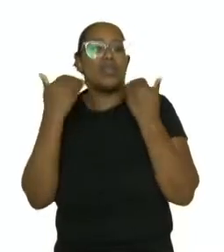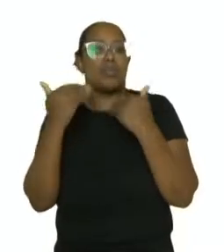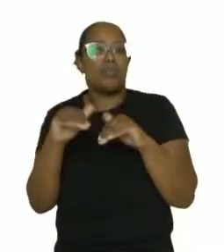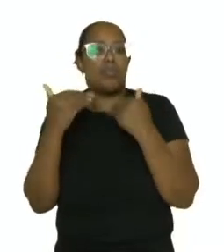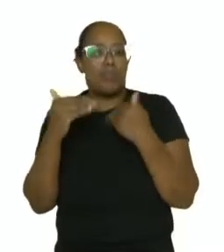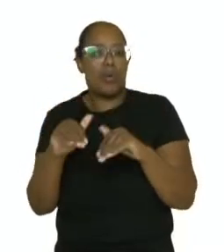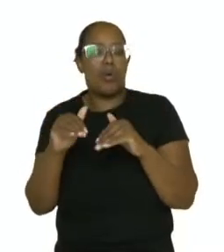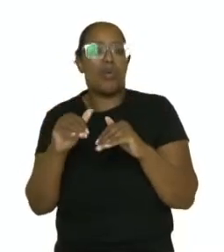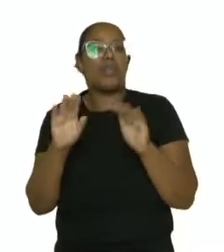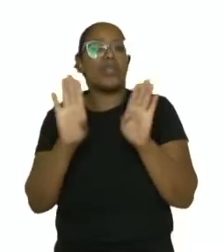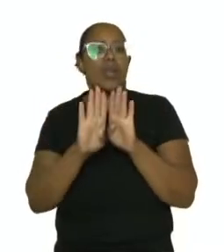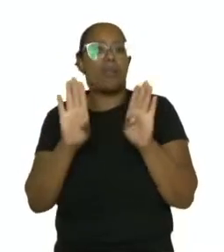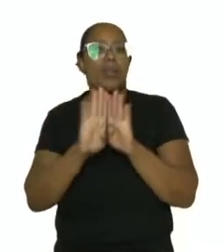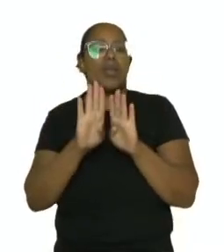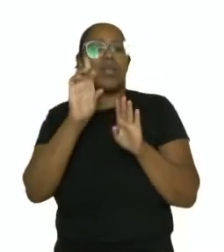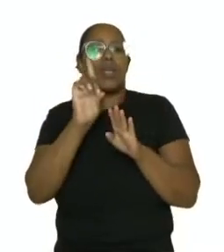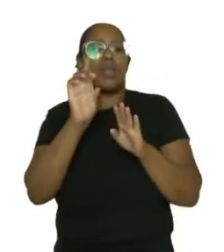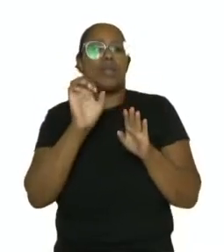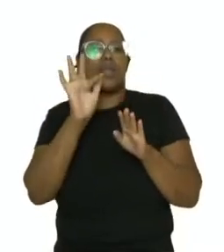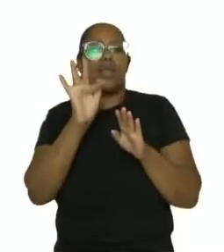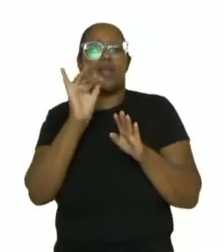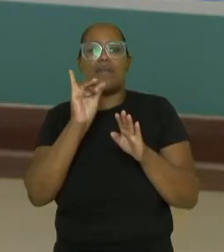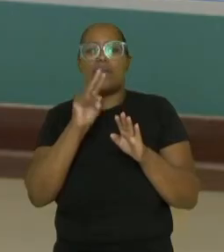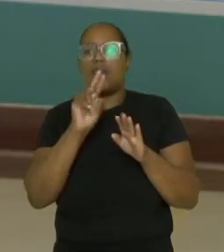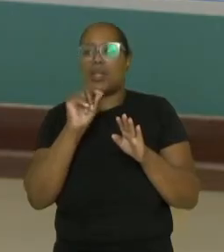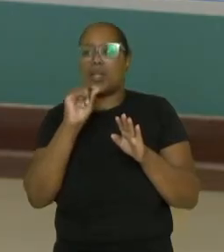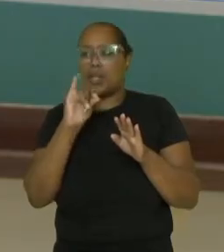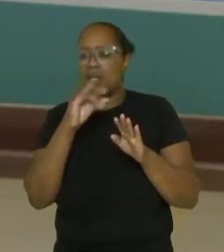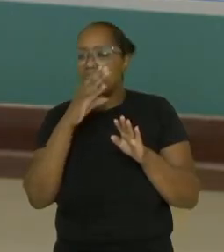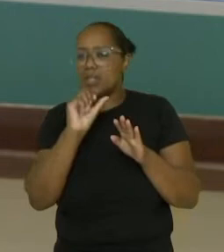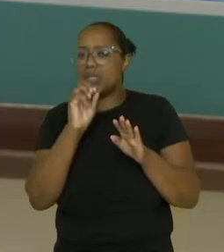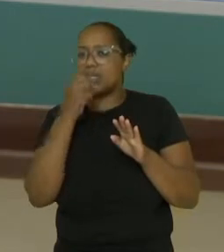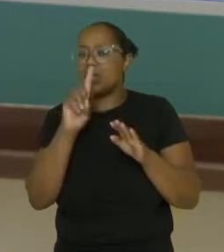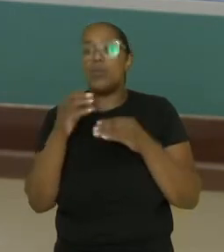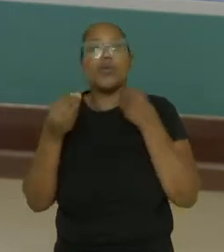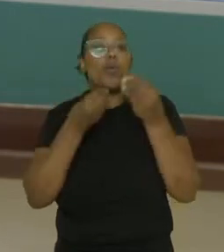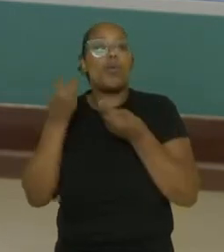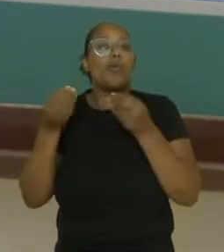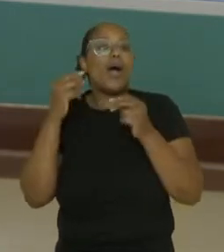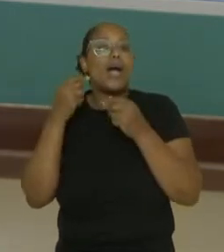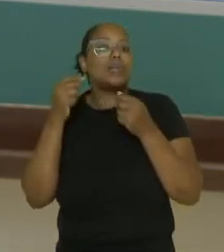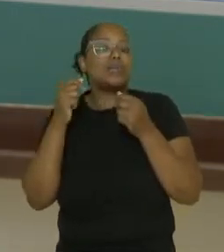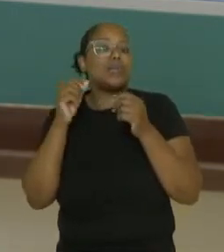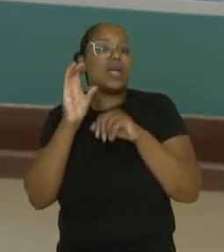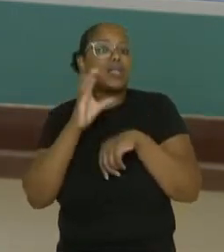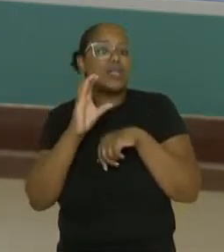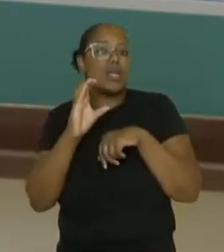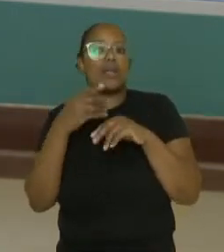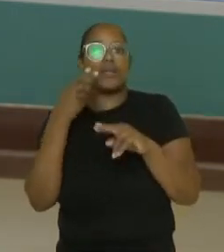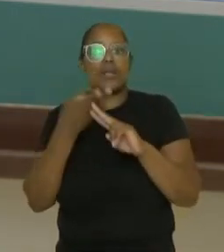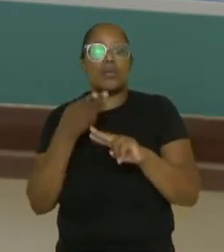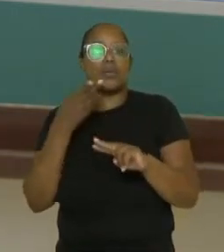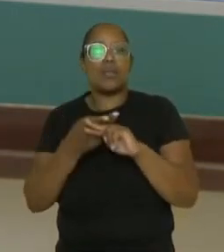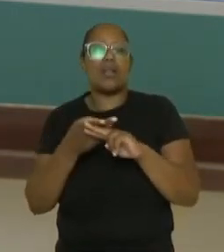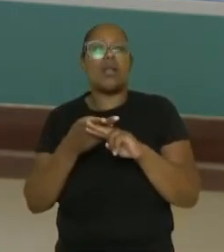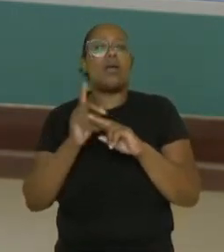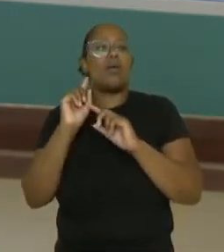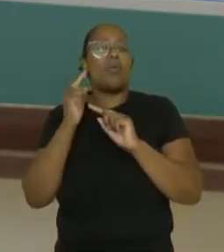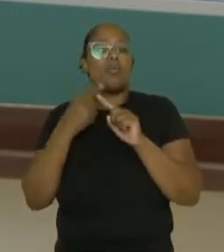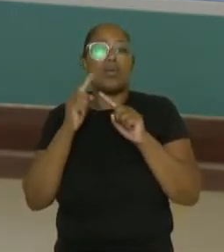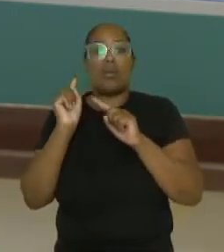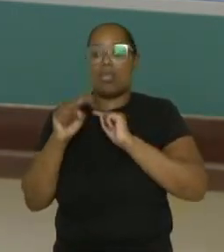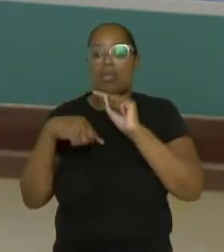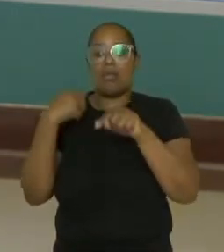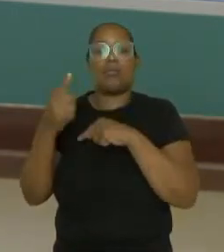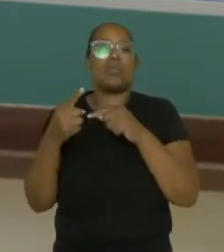de definição que uma determinada ciência deve usar. Então, a lógica é importante para Aristóteles porque é a partir dela que eu vou